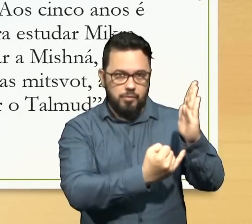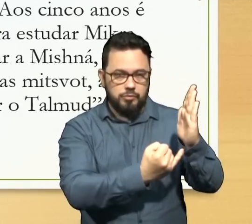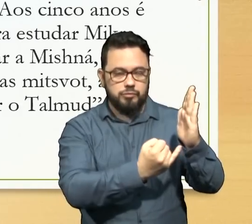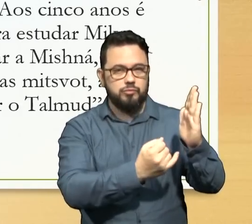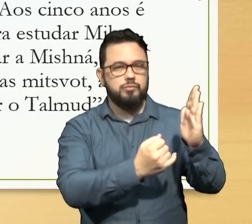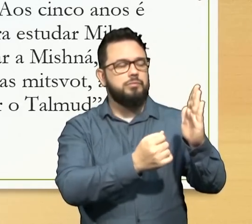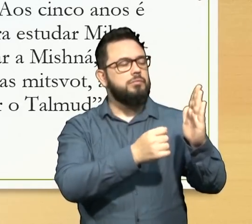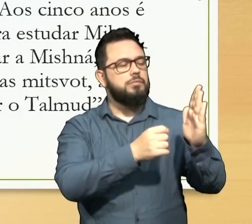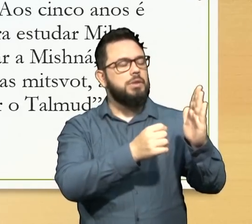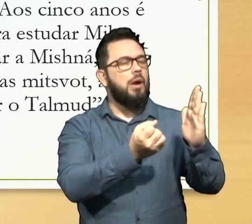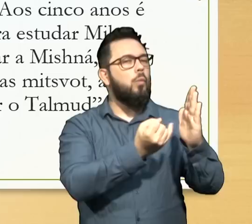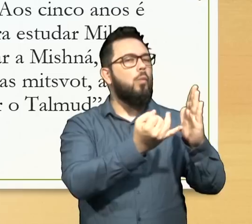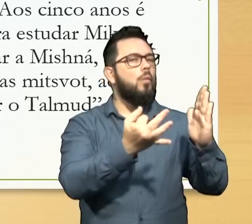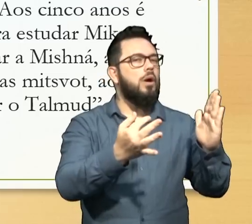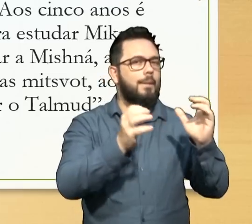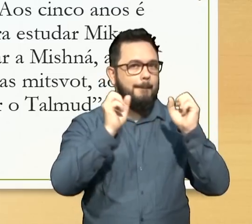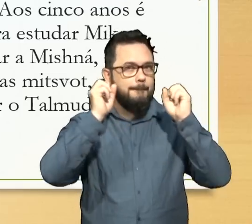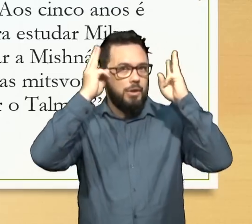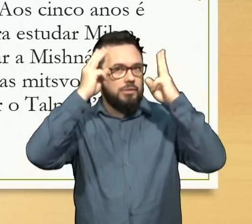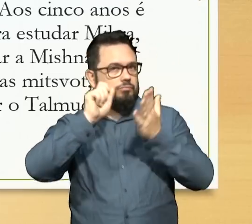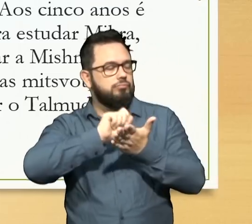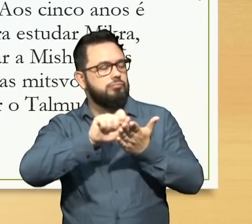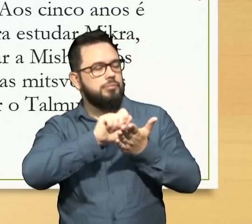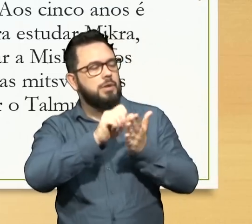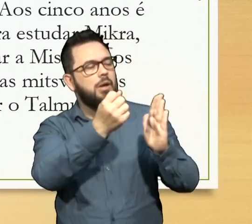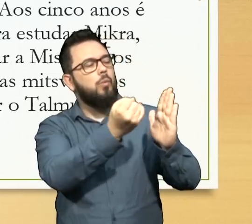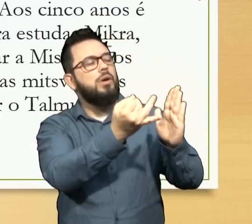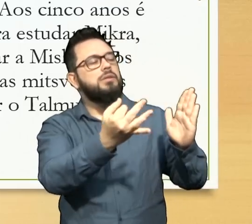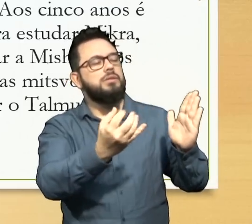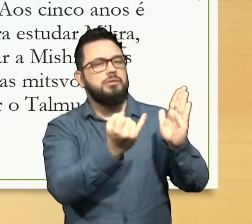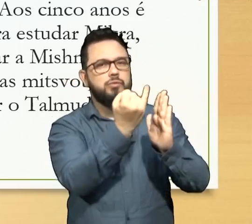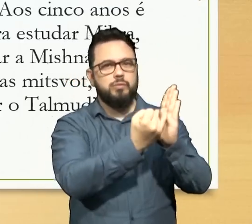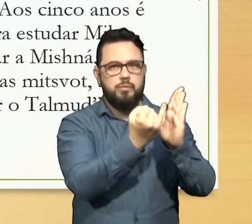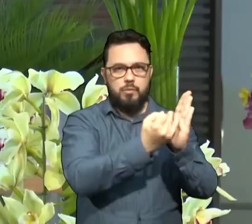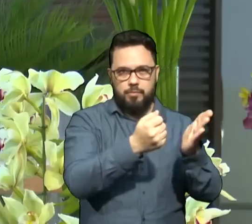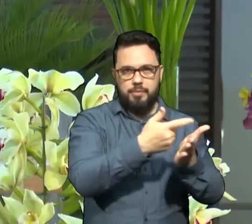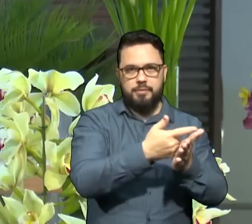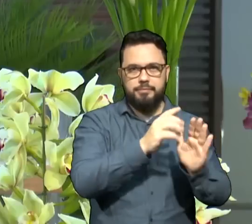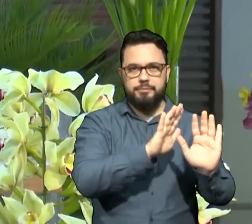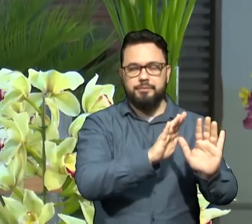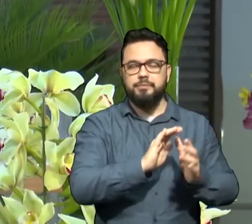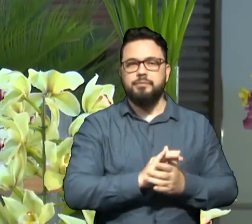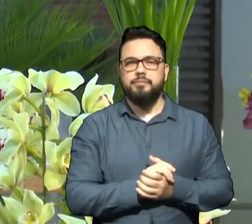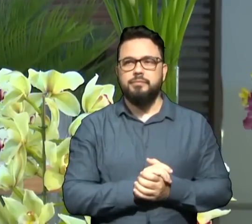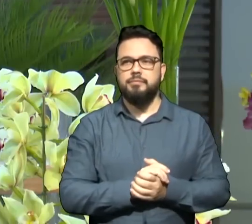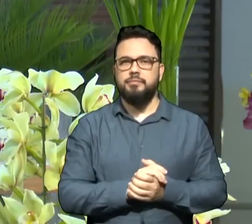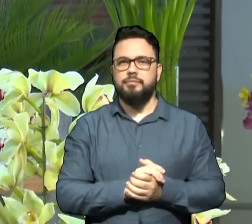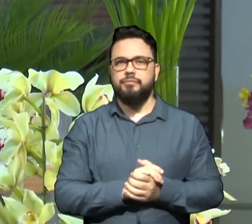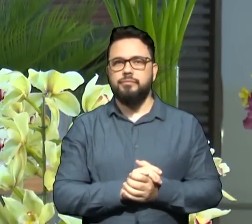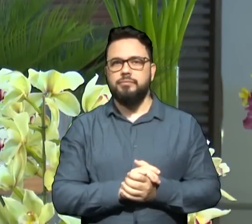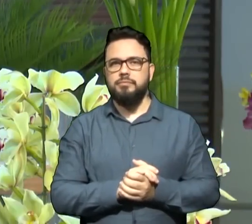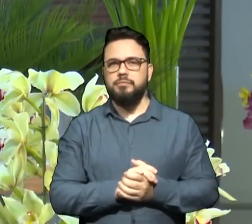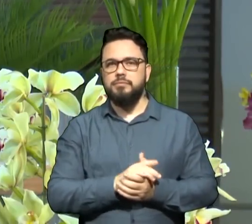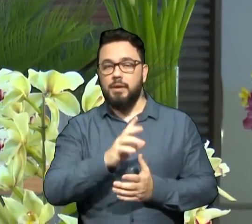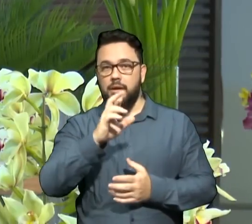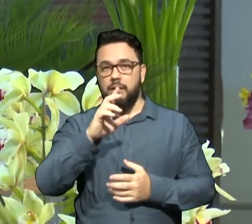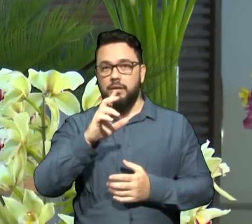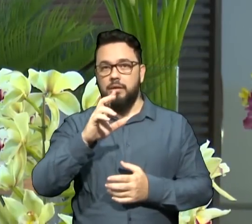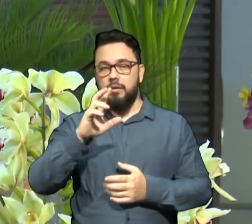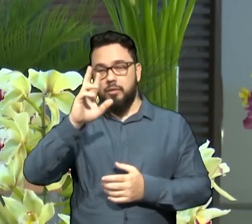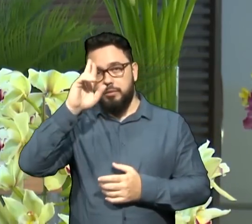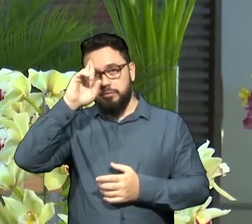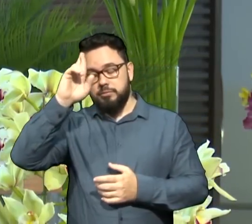Moisés aqui na minha Bíblia diz assim o senhor disse mais a Moisés quando você fizer